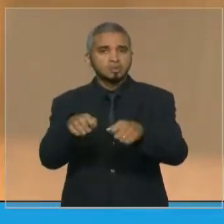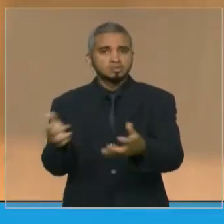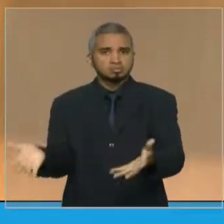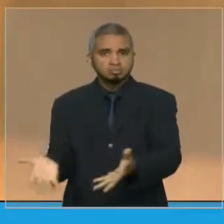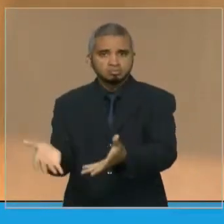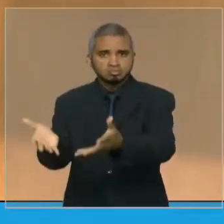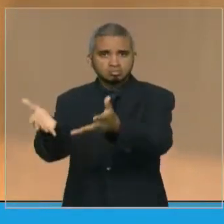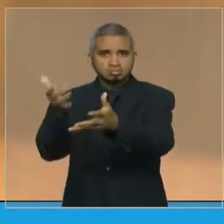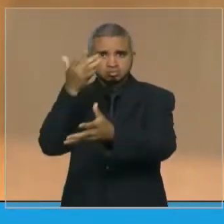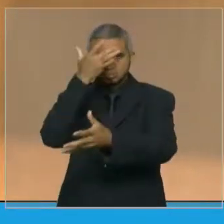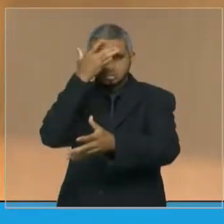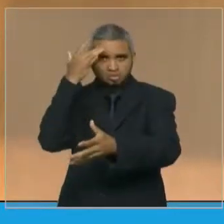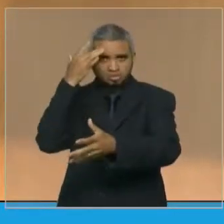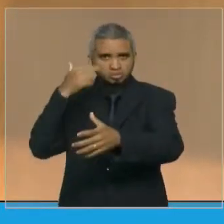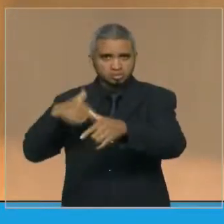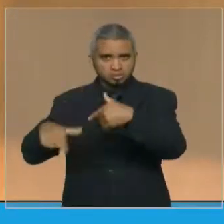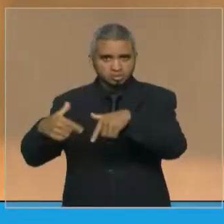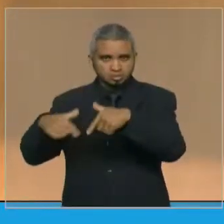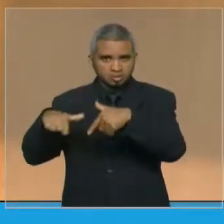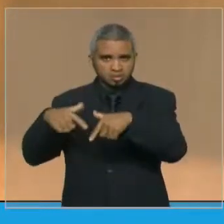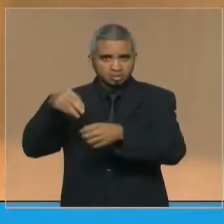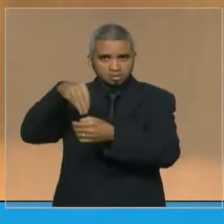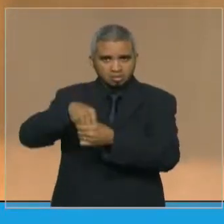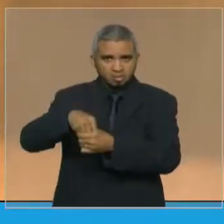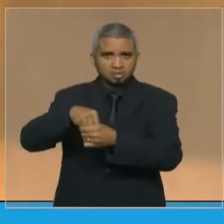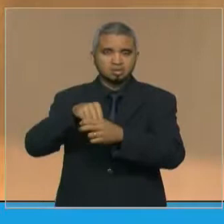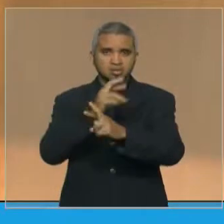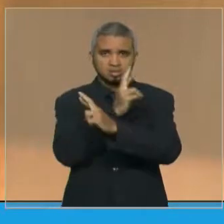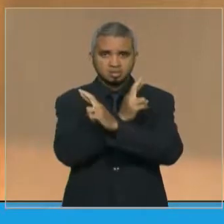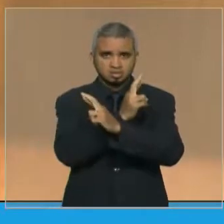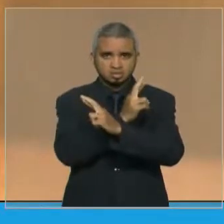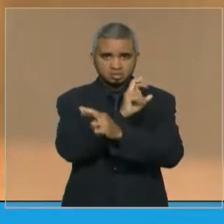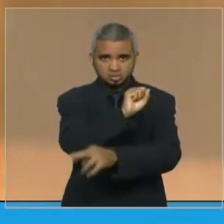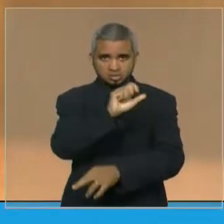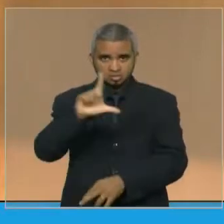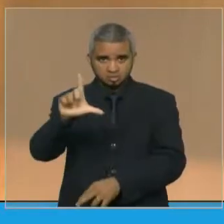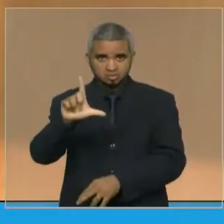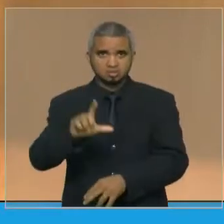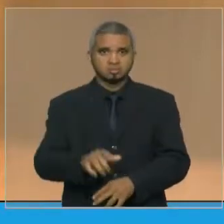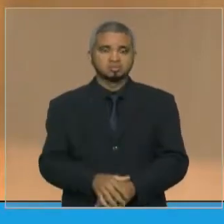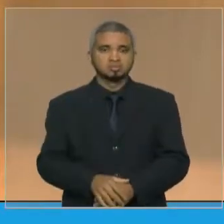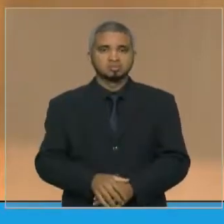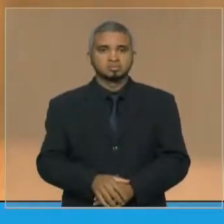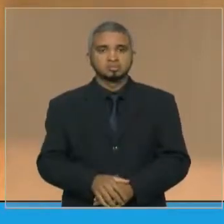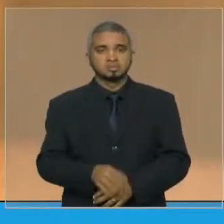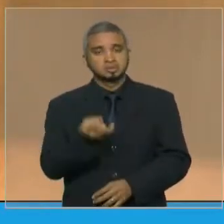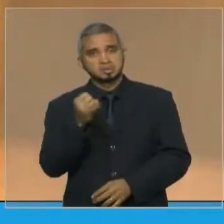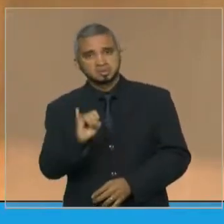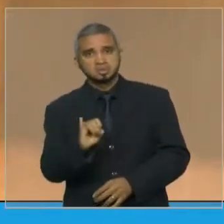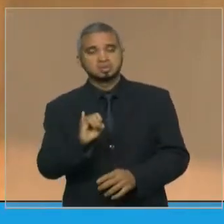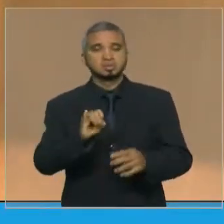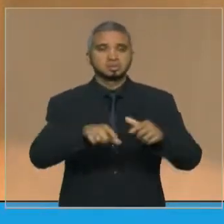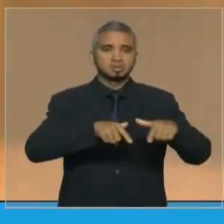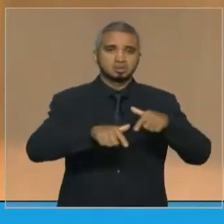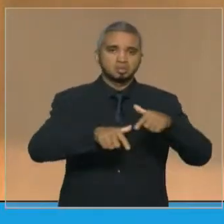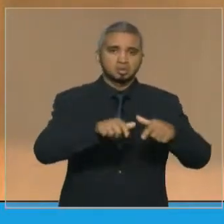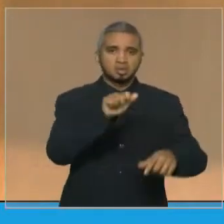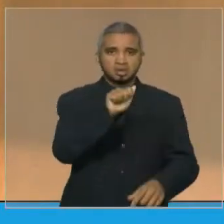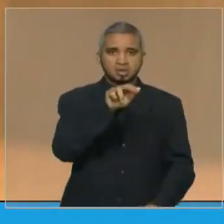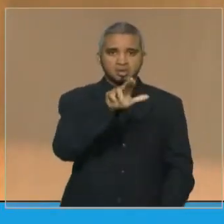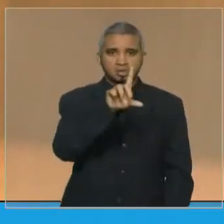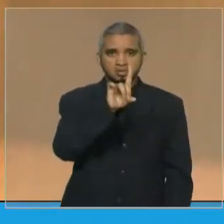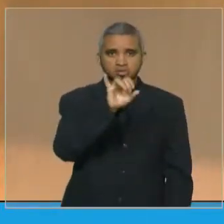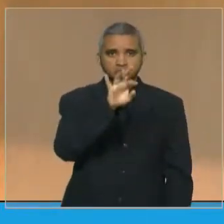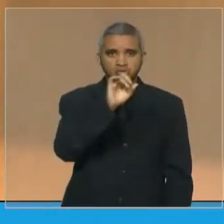exercício na Delegacia da Receita Federal do Brasil em São Luís, integrantes ou não da carreira de auditoria da Receita